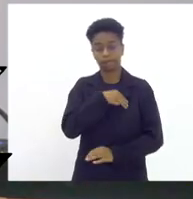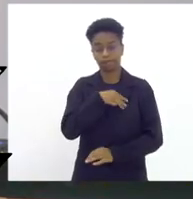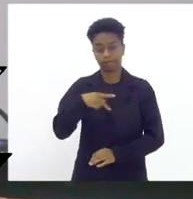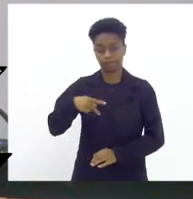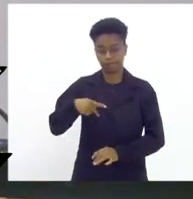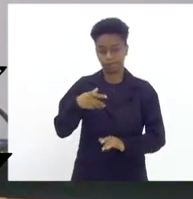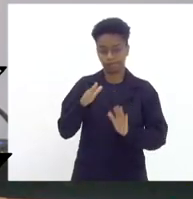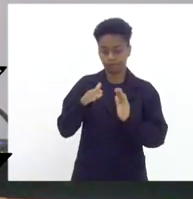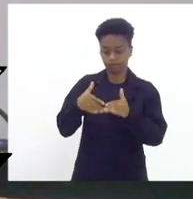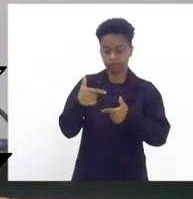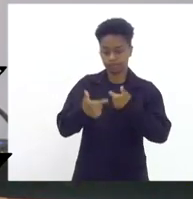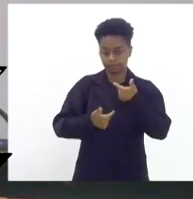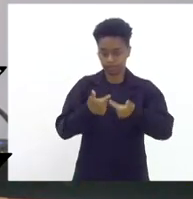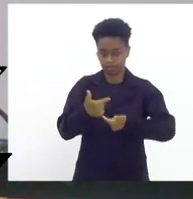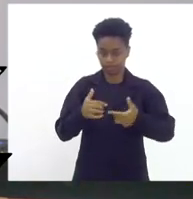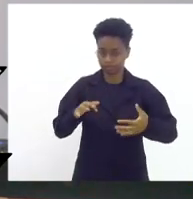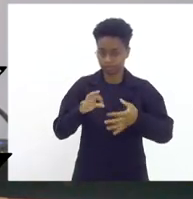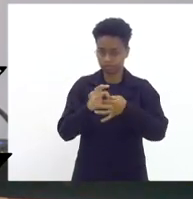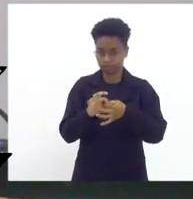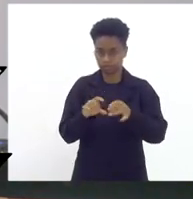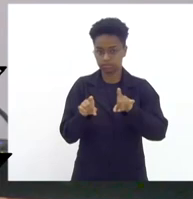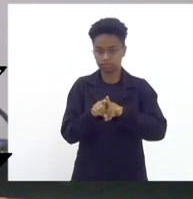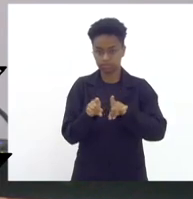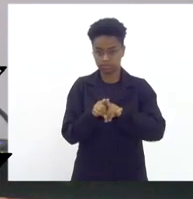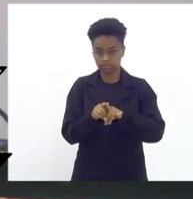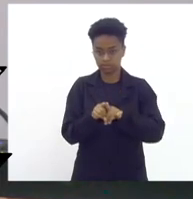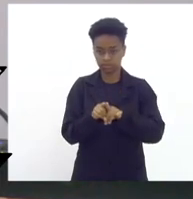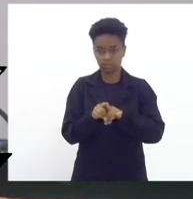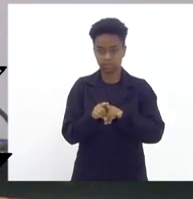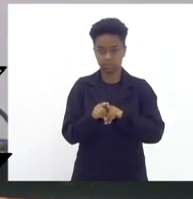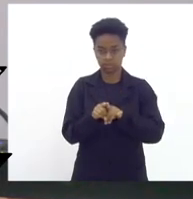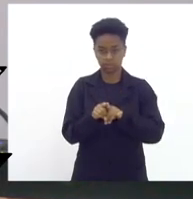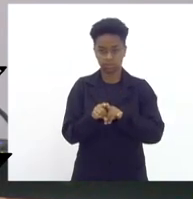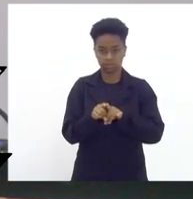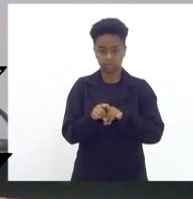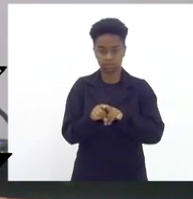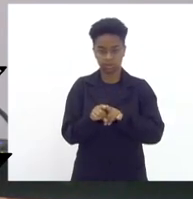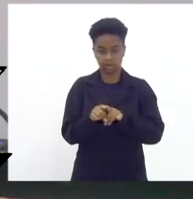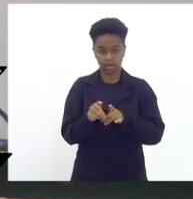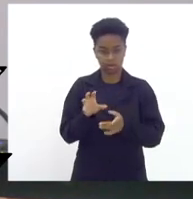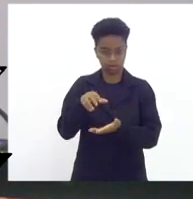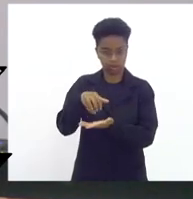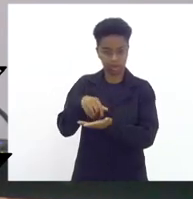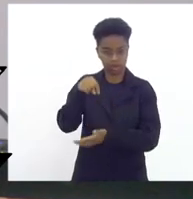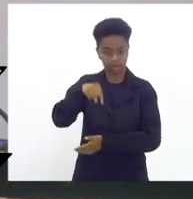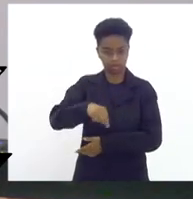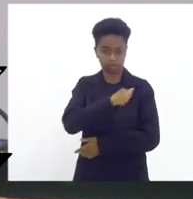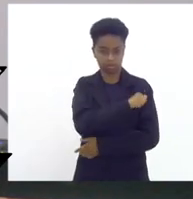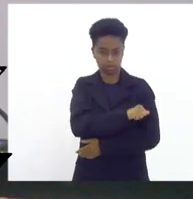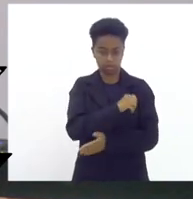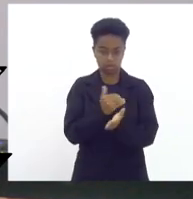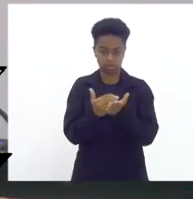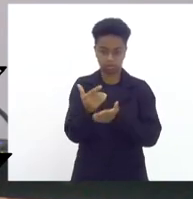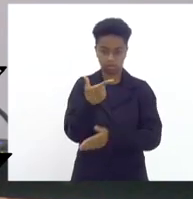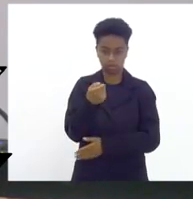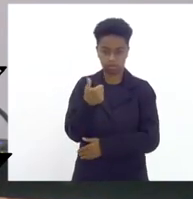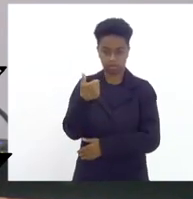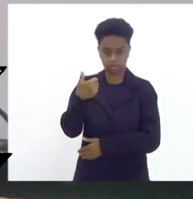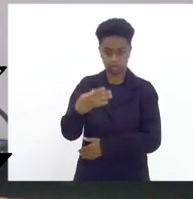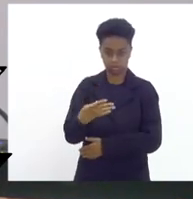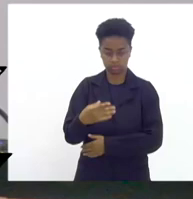em parceria com a Cáritas arquidiocesana do Rio de Janeiro desde 2014 e